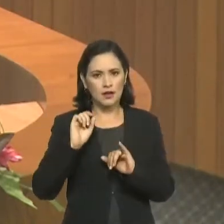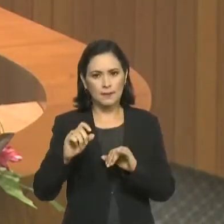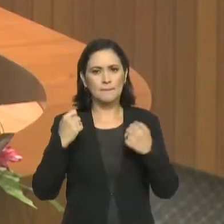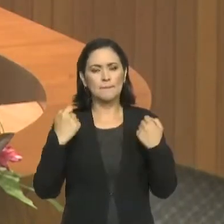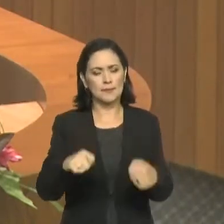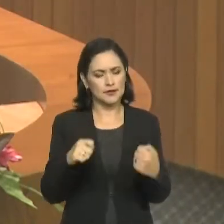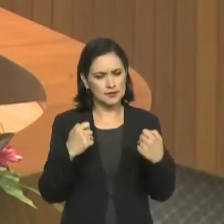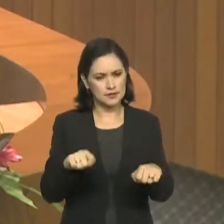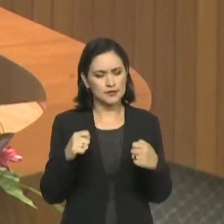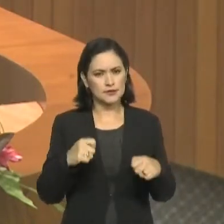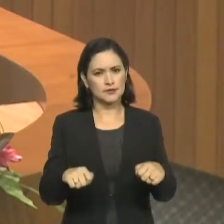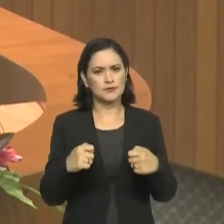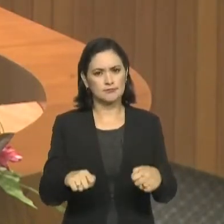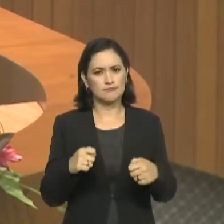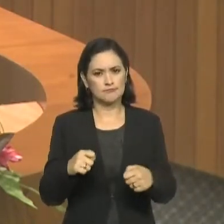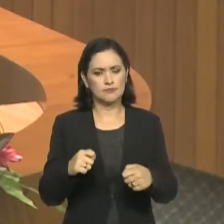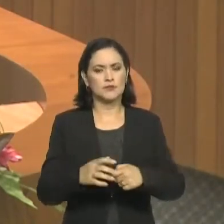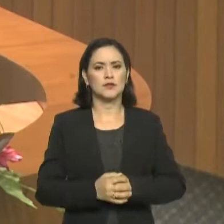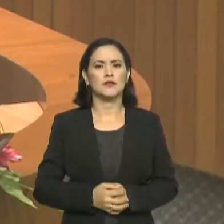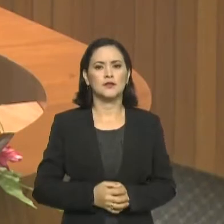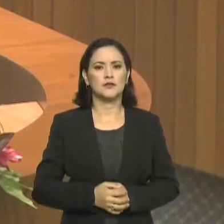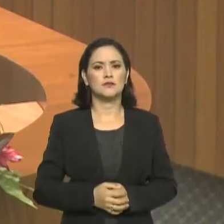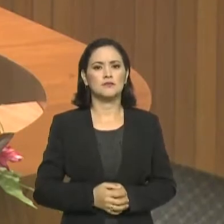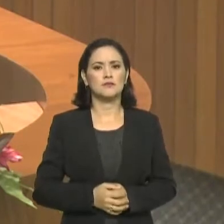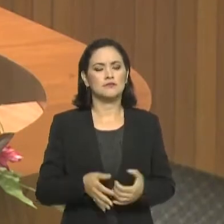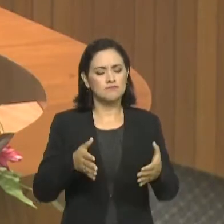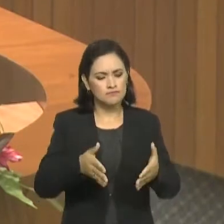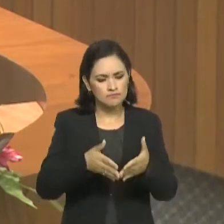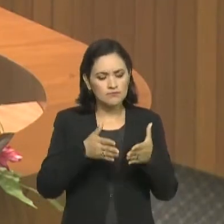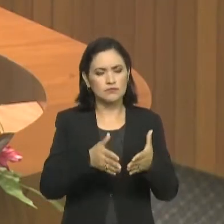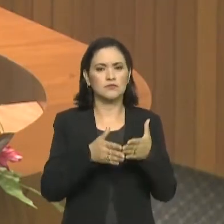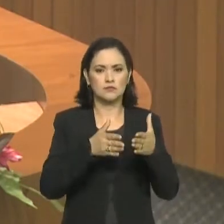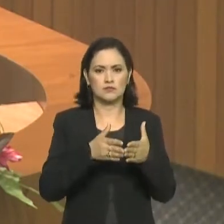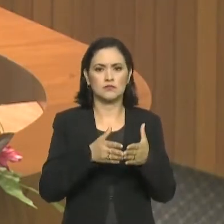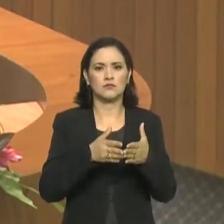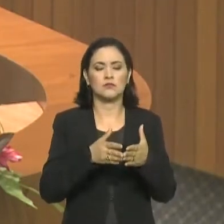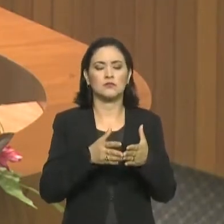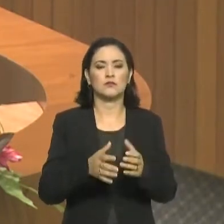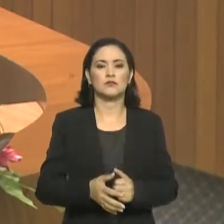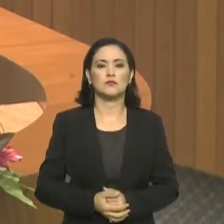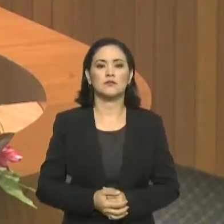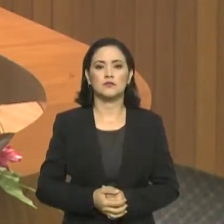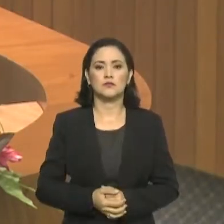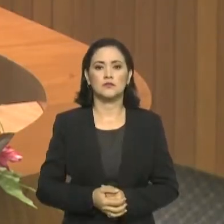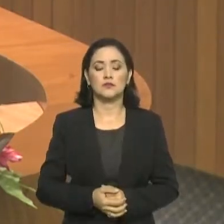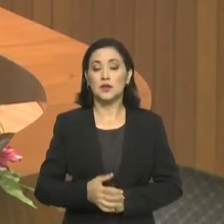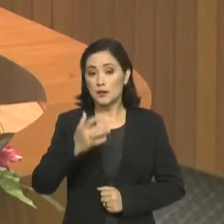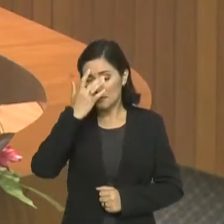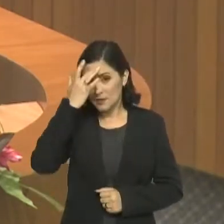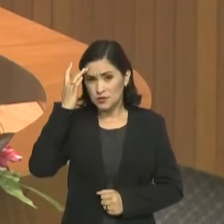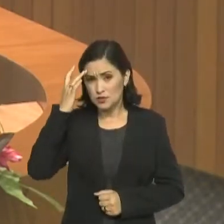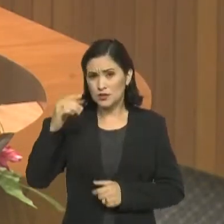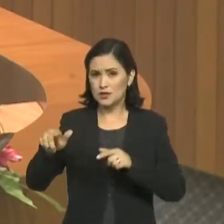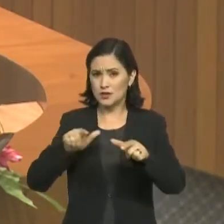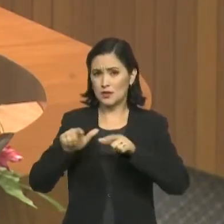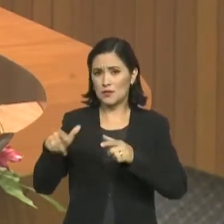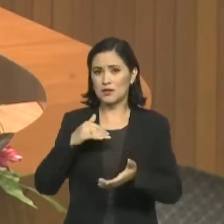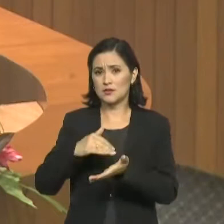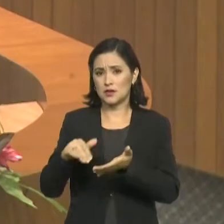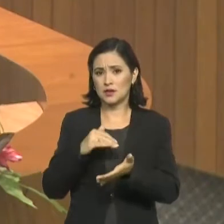reivindicação por parte dos servidores da Secretaria de Fazenda do Estado do